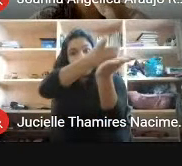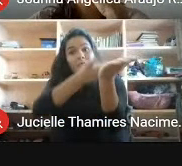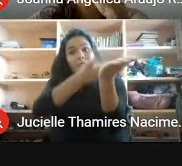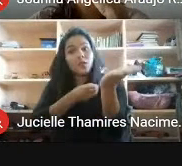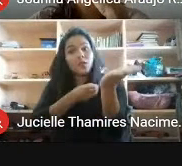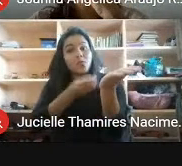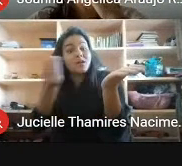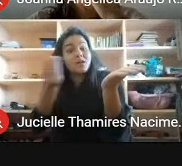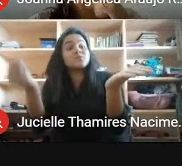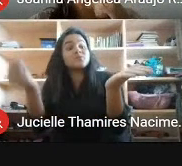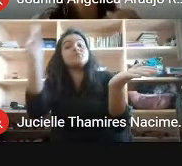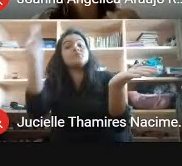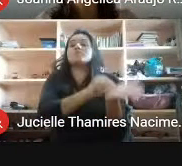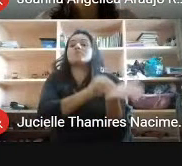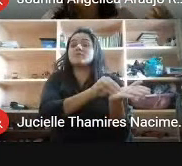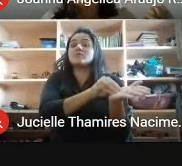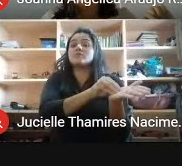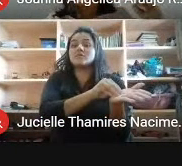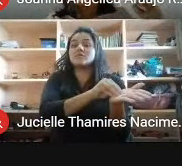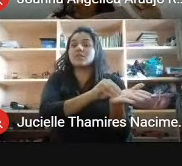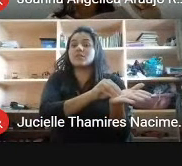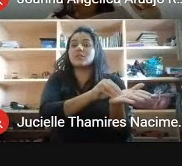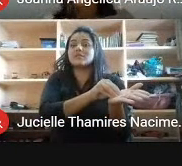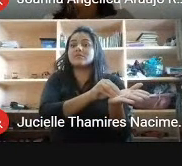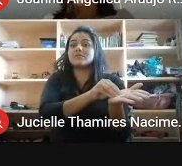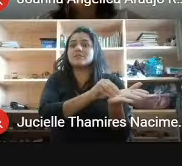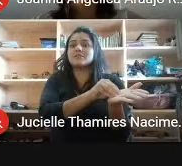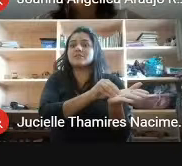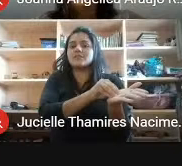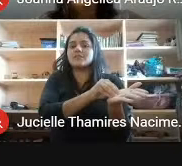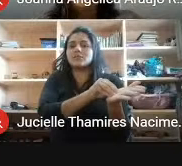plano só montado para a sífilis, mas eu preciso que a